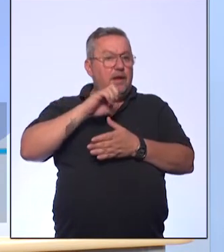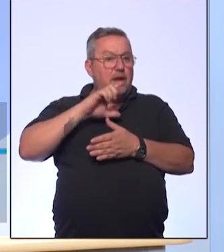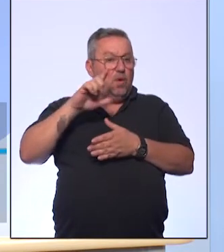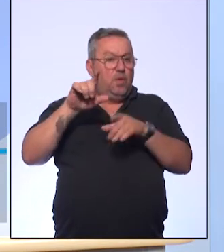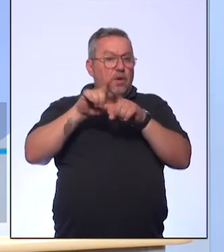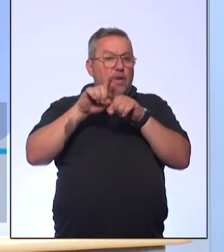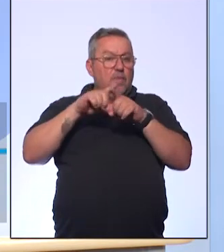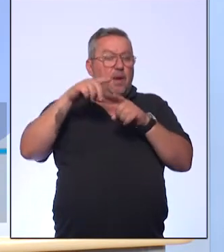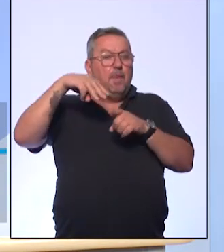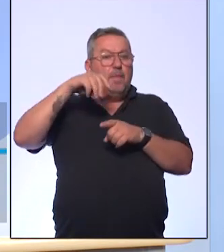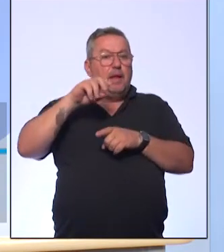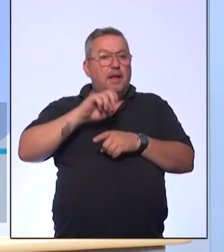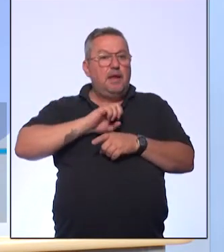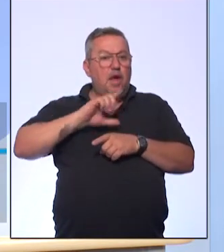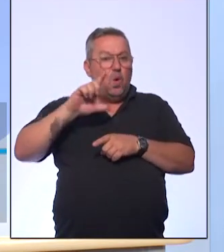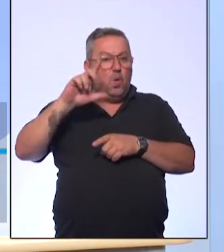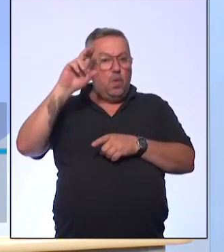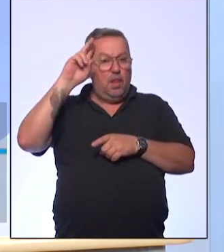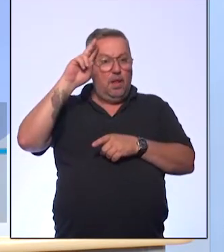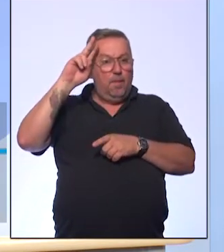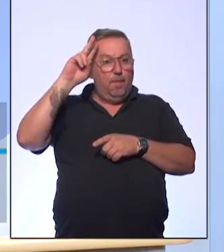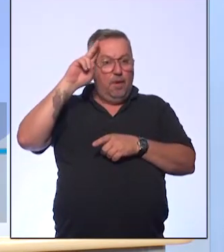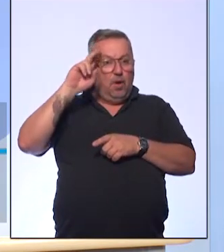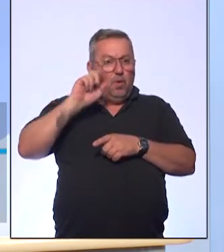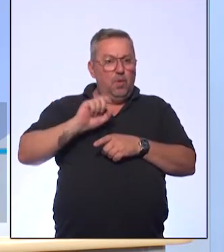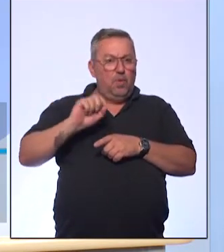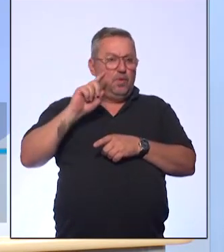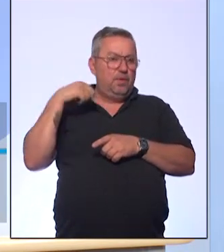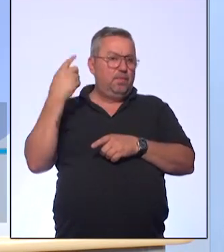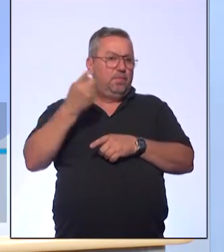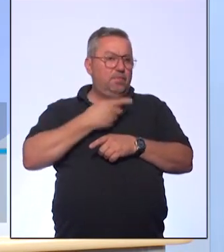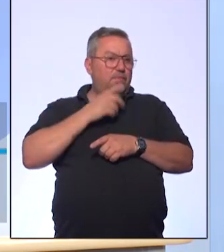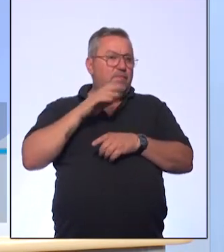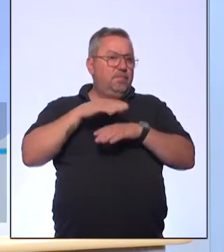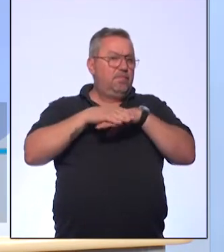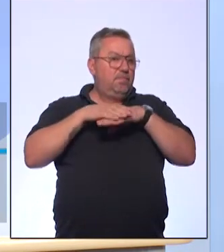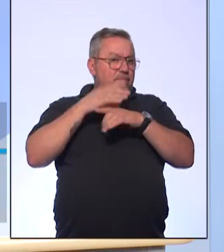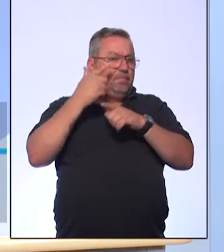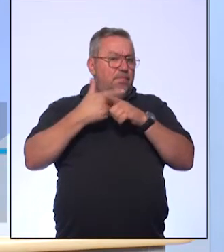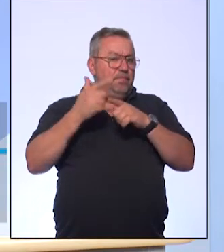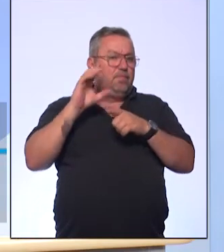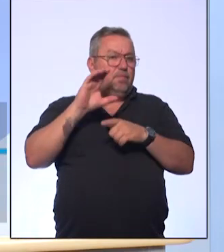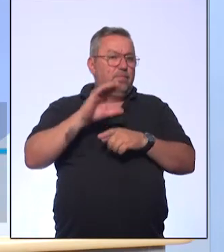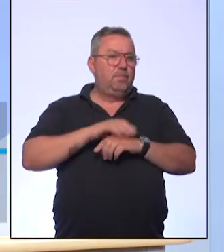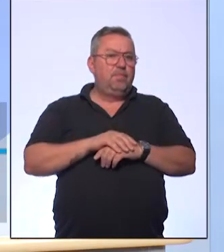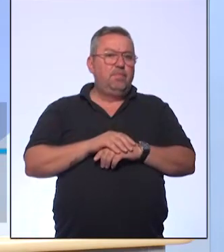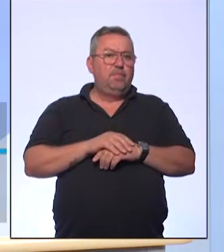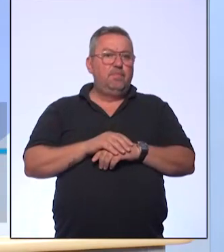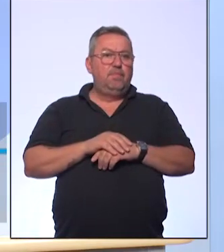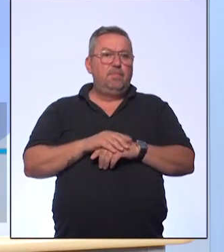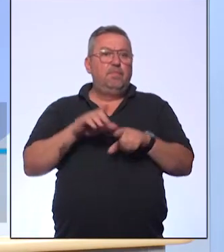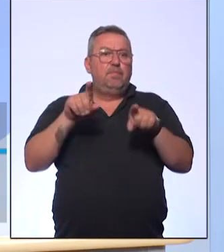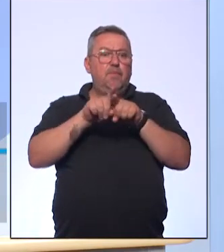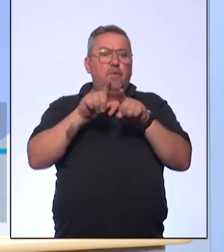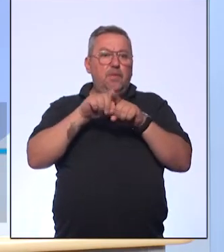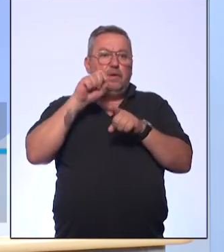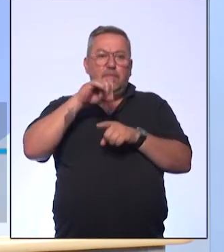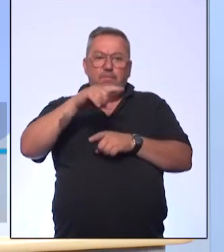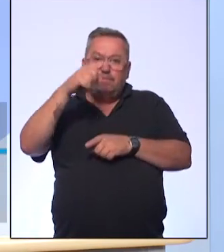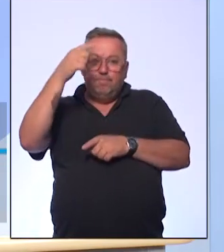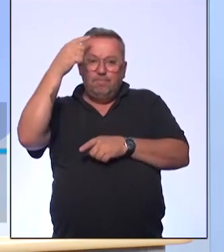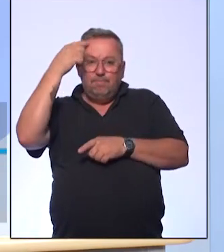de fluxos materiais. Lembrando que nós já conversamos sobre isso, né? E se você